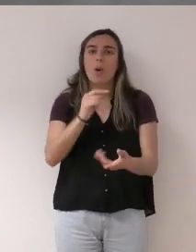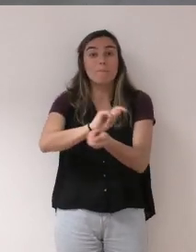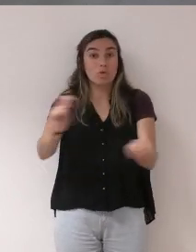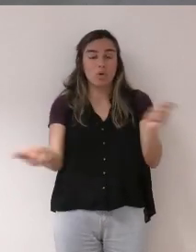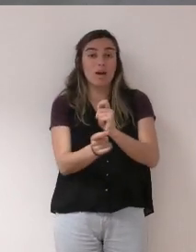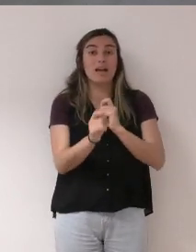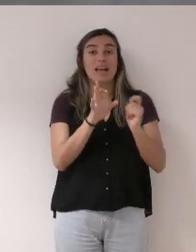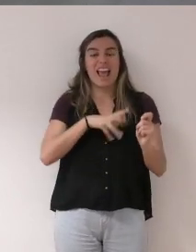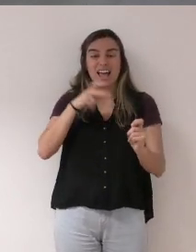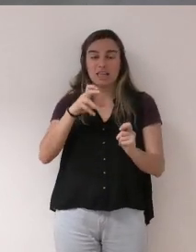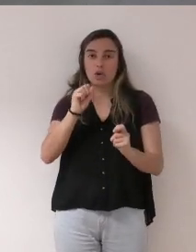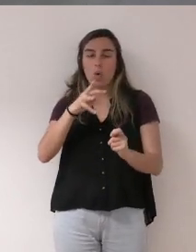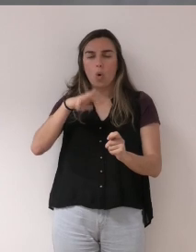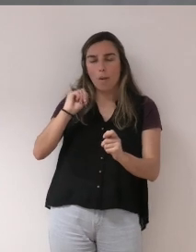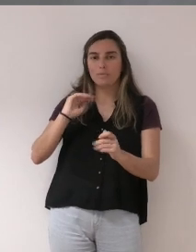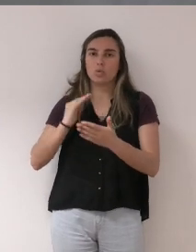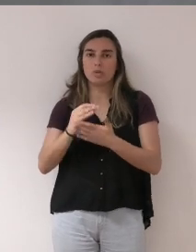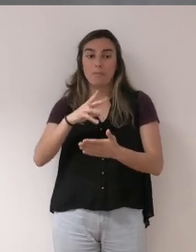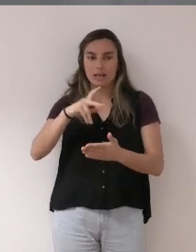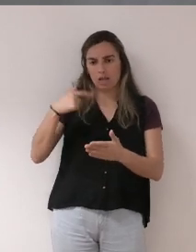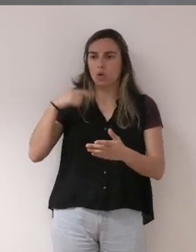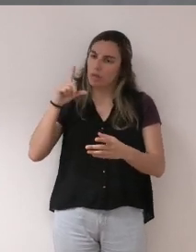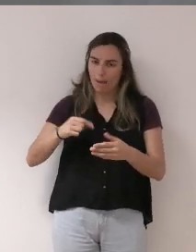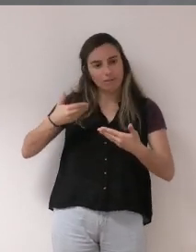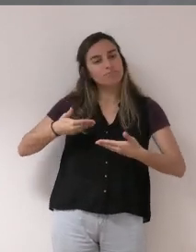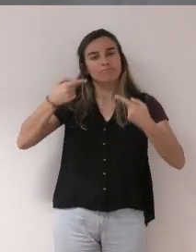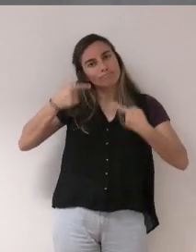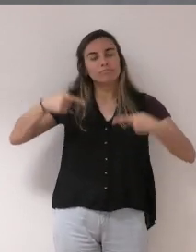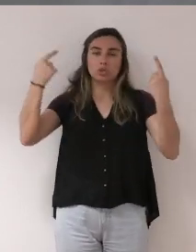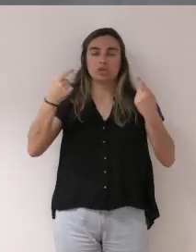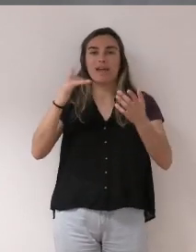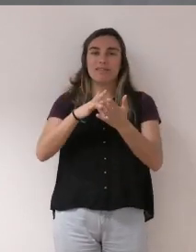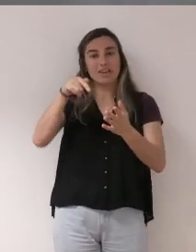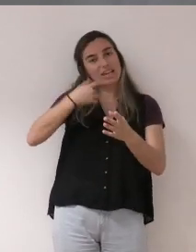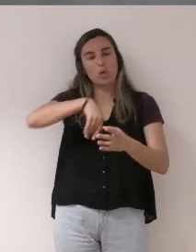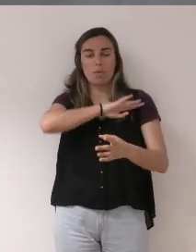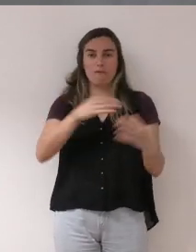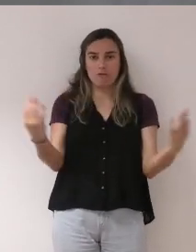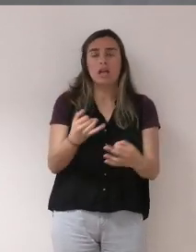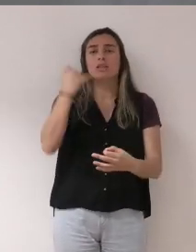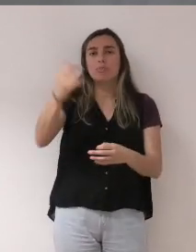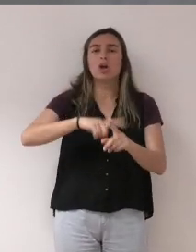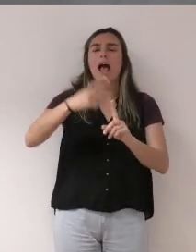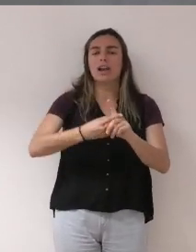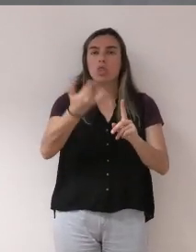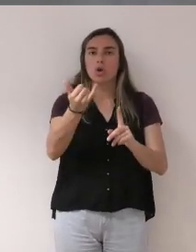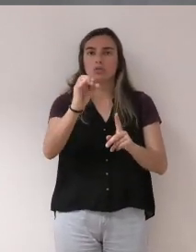que eu fiz uma apresentação deste livro, não foi? Aqui em Coimbra. E em 2016, um livrinho numa coleção que eu